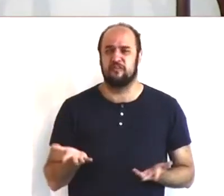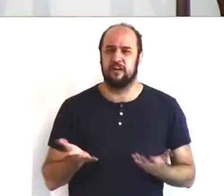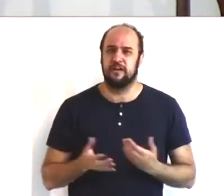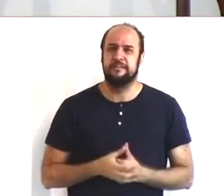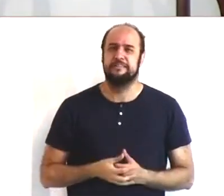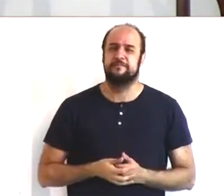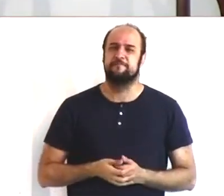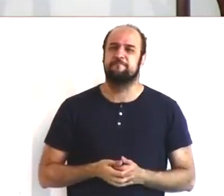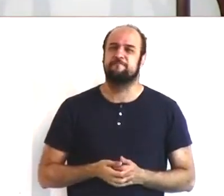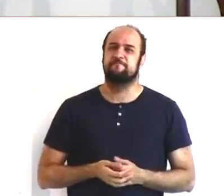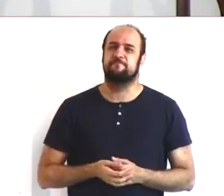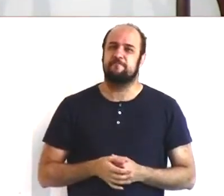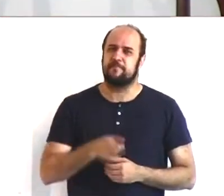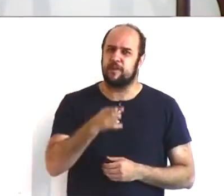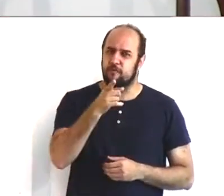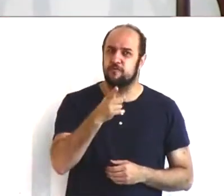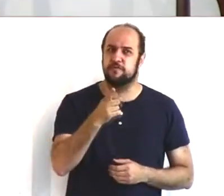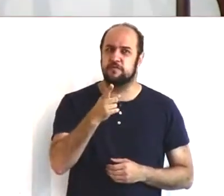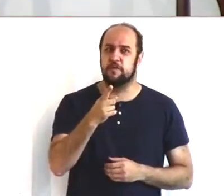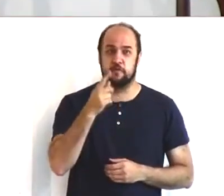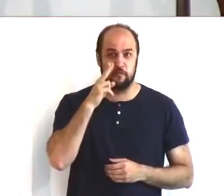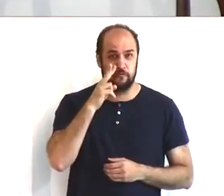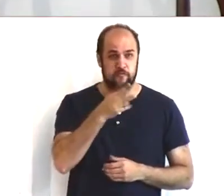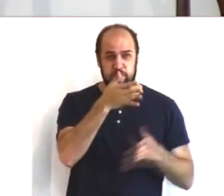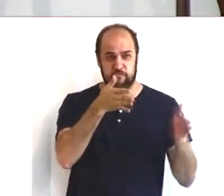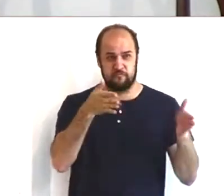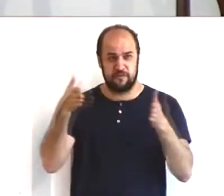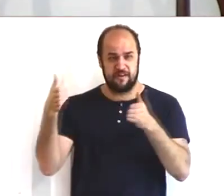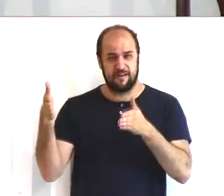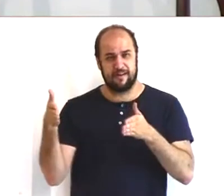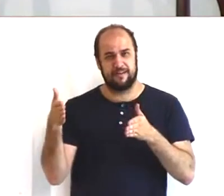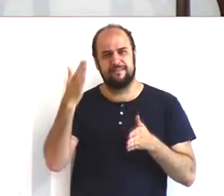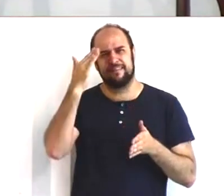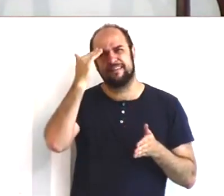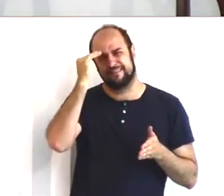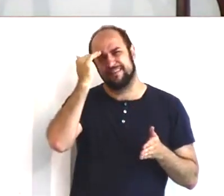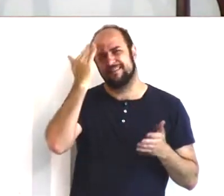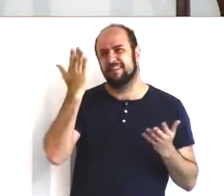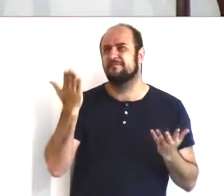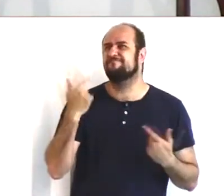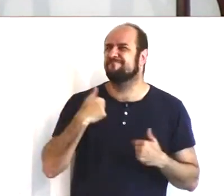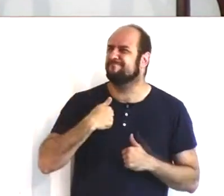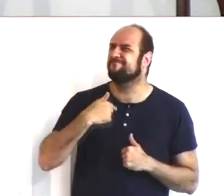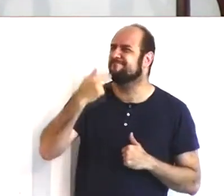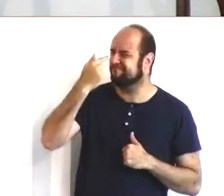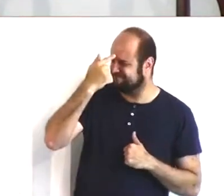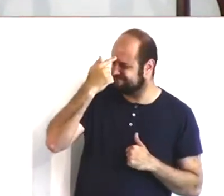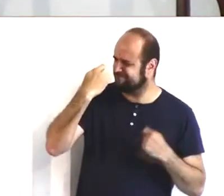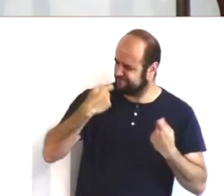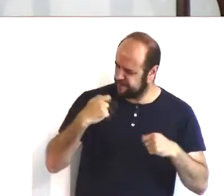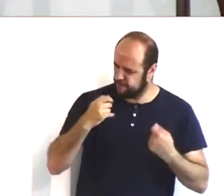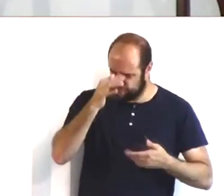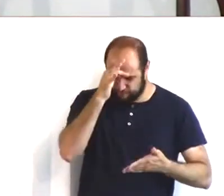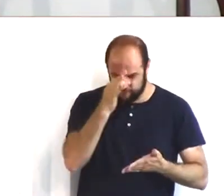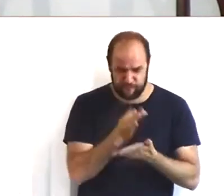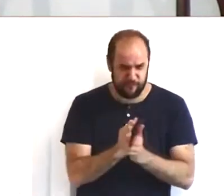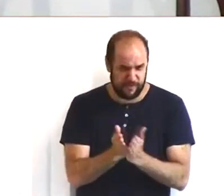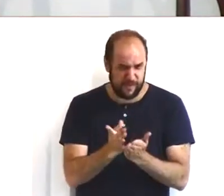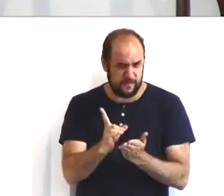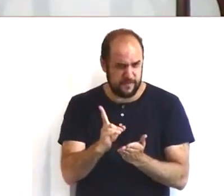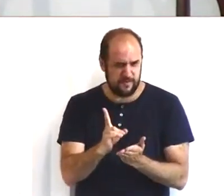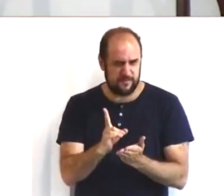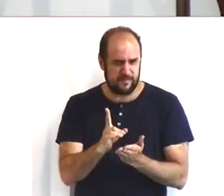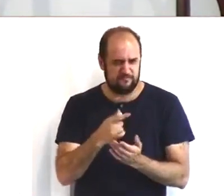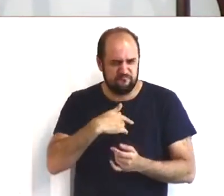se você, ao acompanhar essa meditação, se você entendeu, olha, eu preciso praticar a fé bíblica. Eu não sei se eu